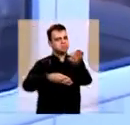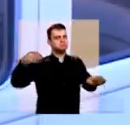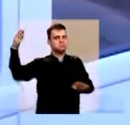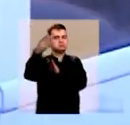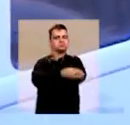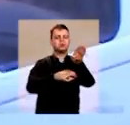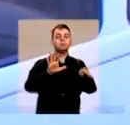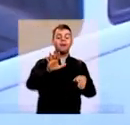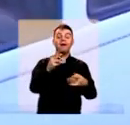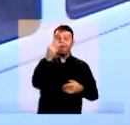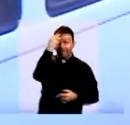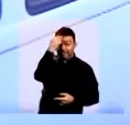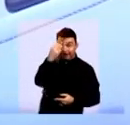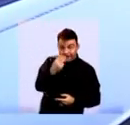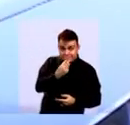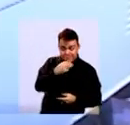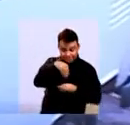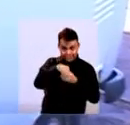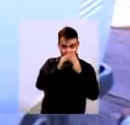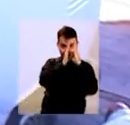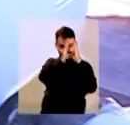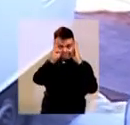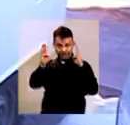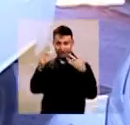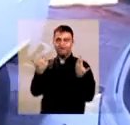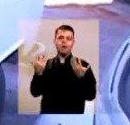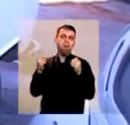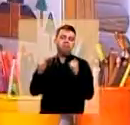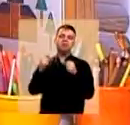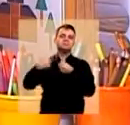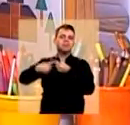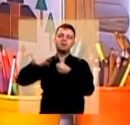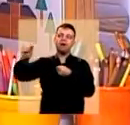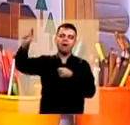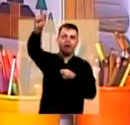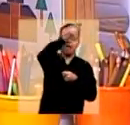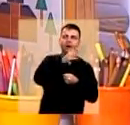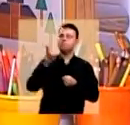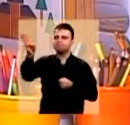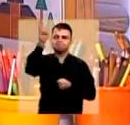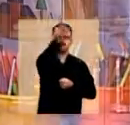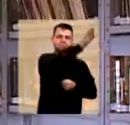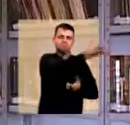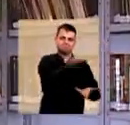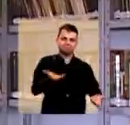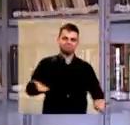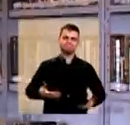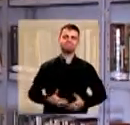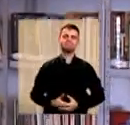com a biblioteca móvel, eu posso parar em praças daqui de Rio Preto e de outras cidades da região também.